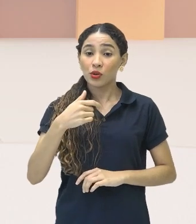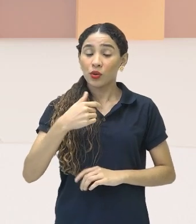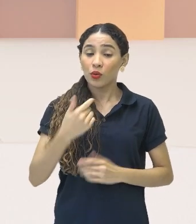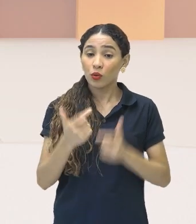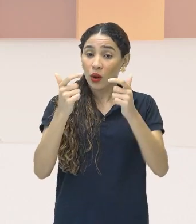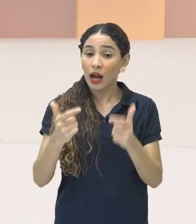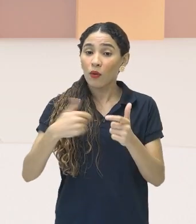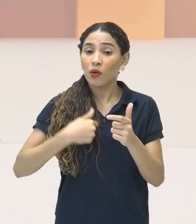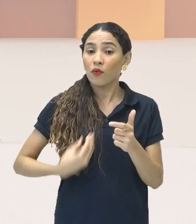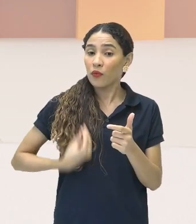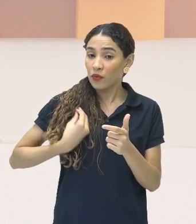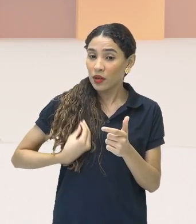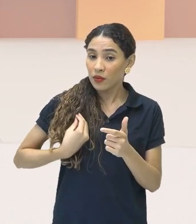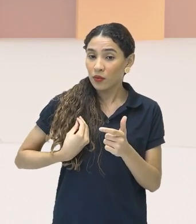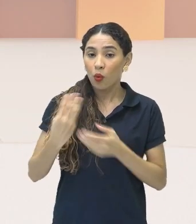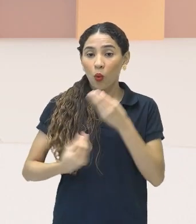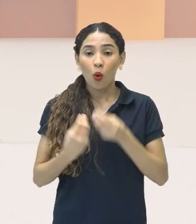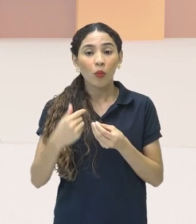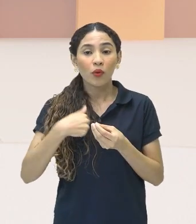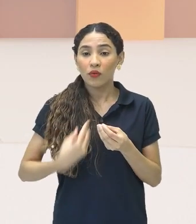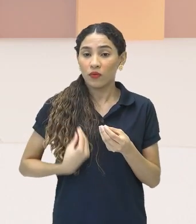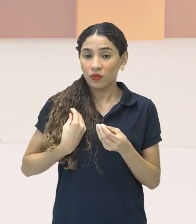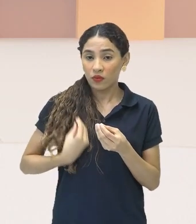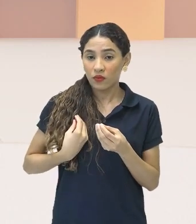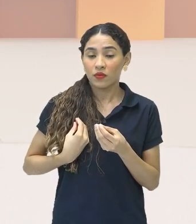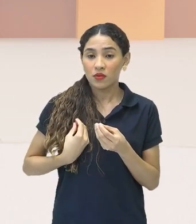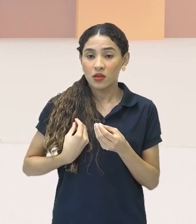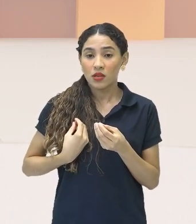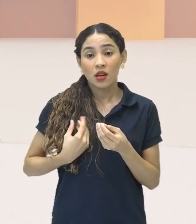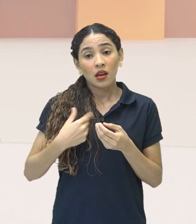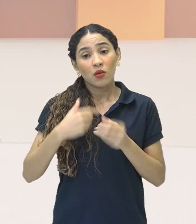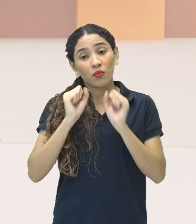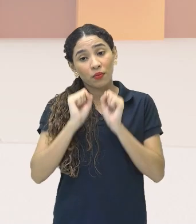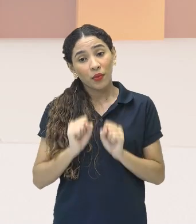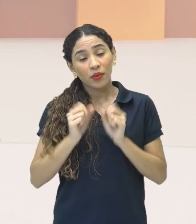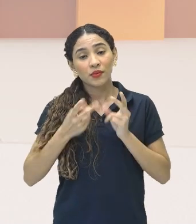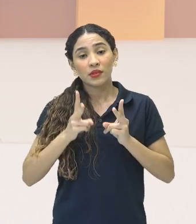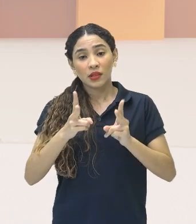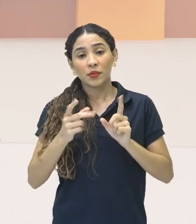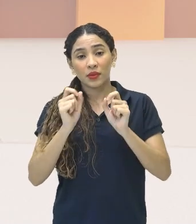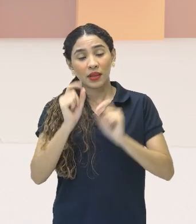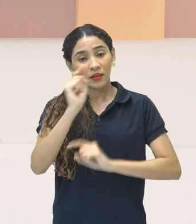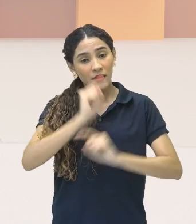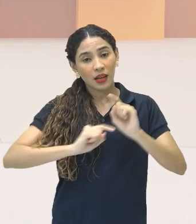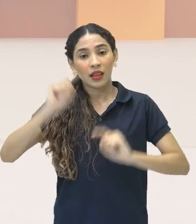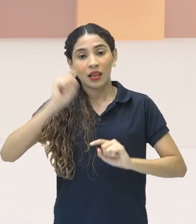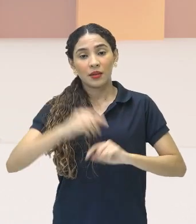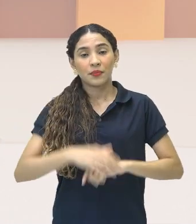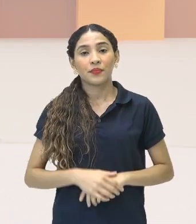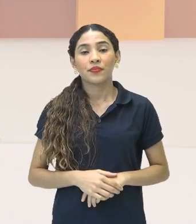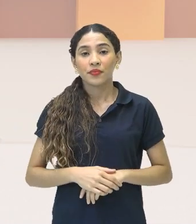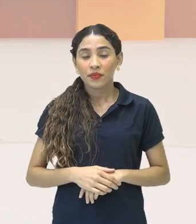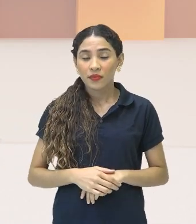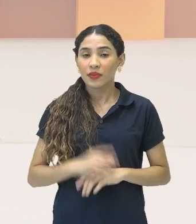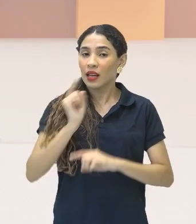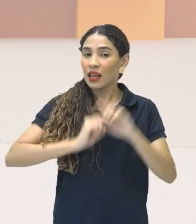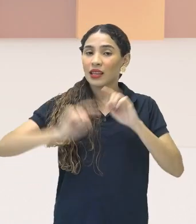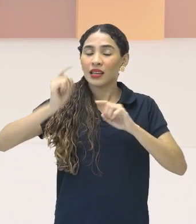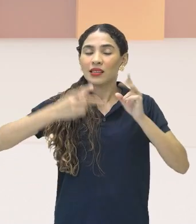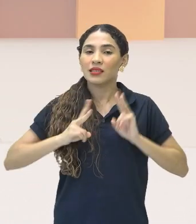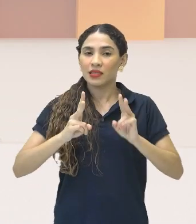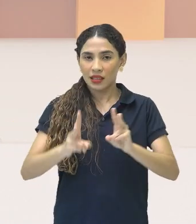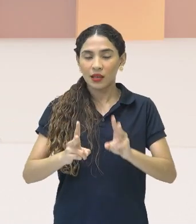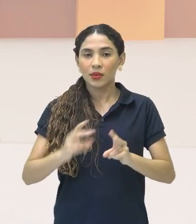do jeito que eu estou, como eu estou. Eu posso sempre estar indo além, transcendendo, né,